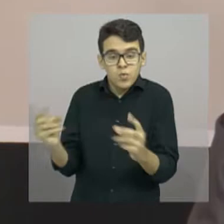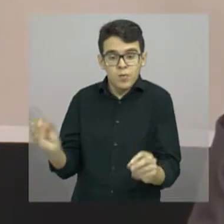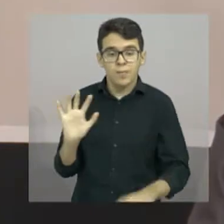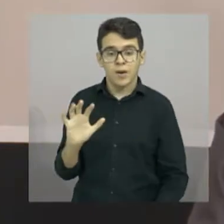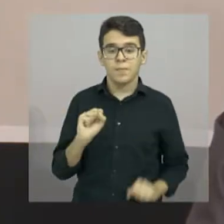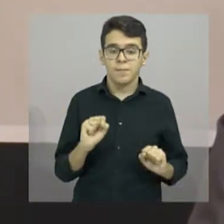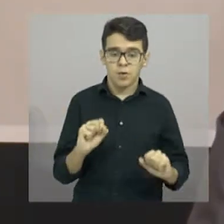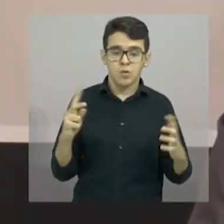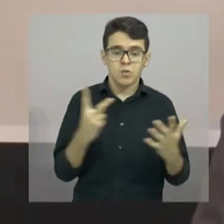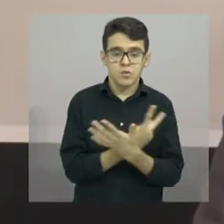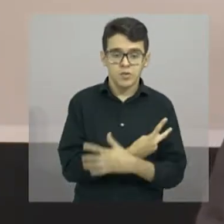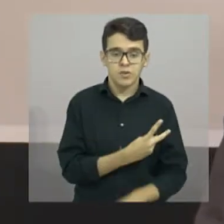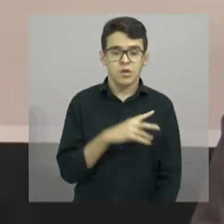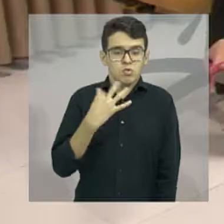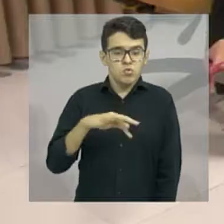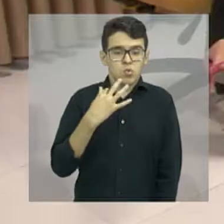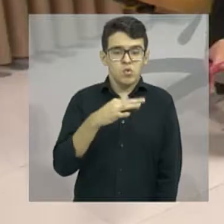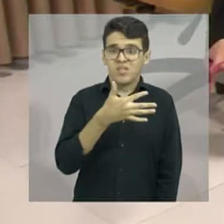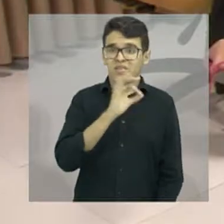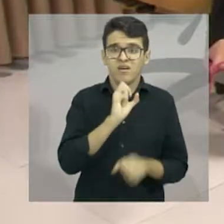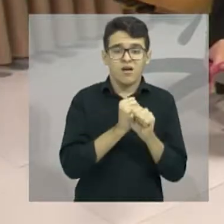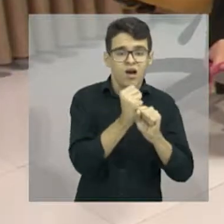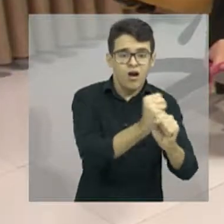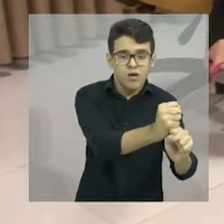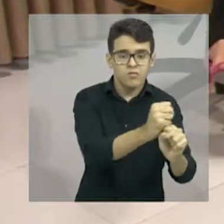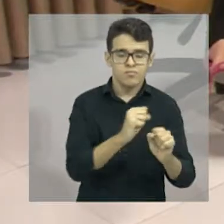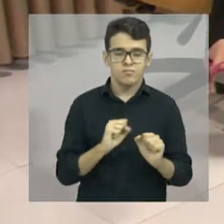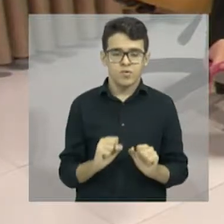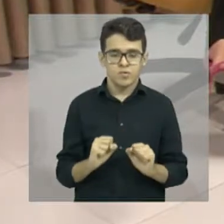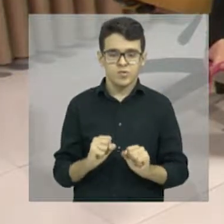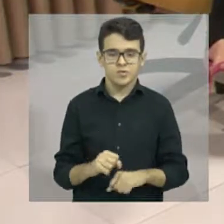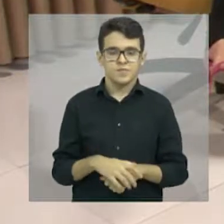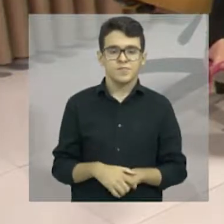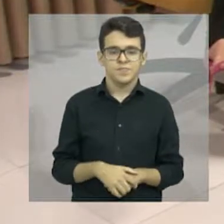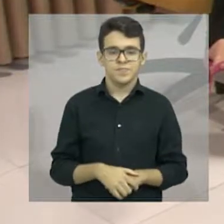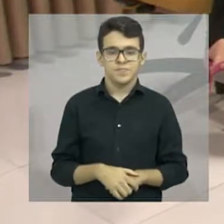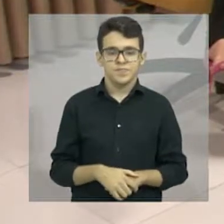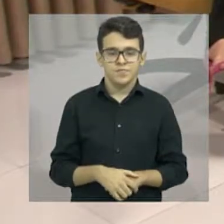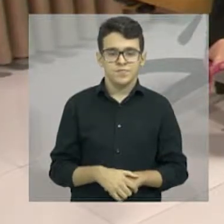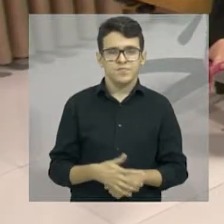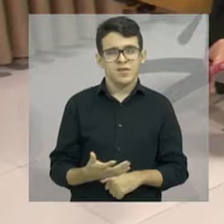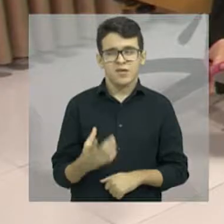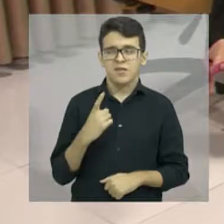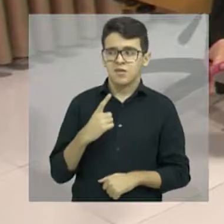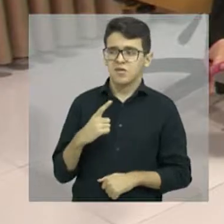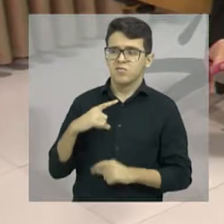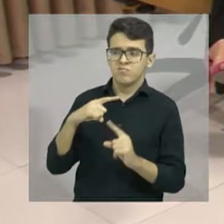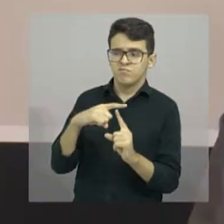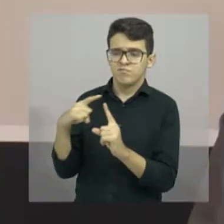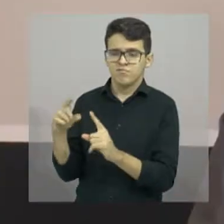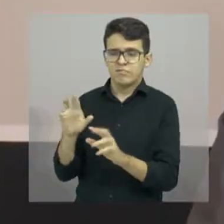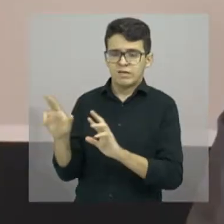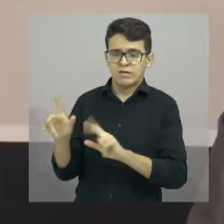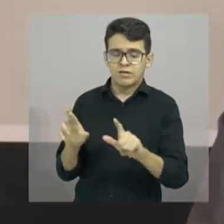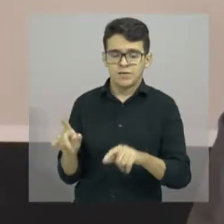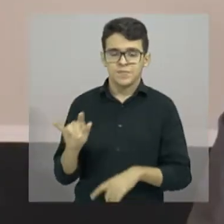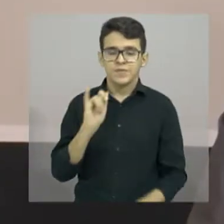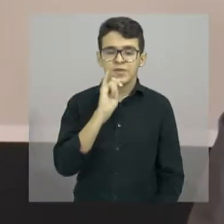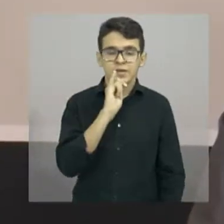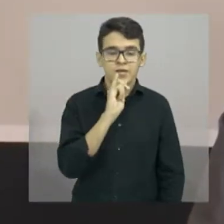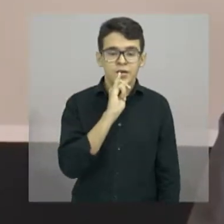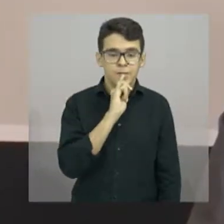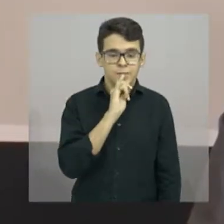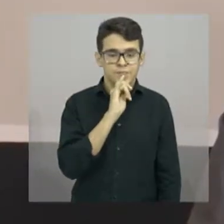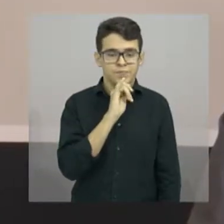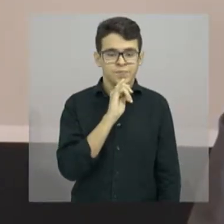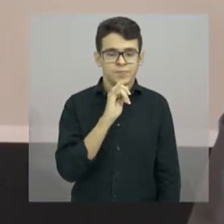profissional mais importante para o tratamento dessa doença. E há casos e casos, né? O vereador aqui, ele explanou situações até mais drásticas, que a gente pode dizer assim,